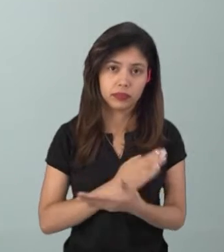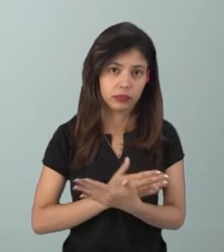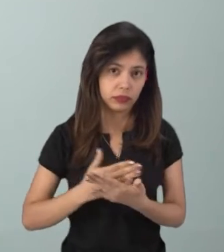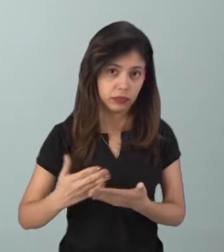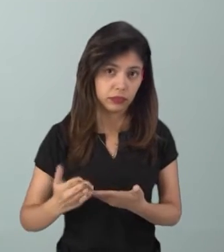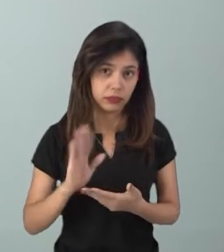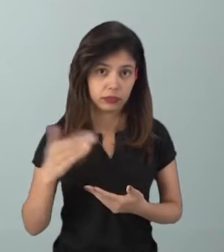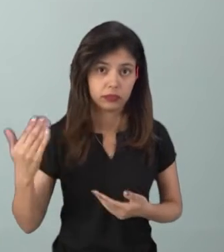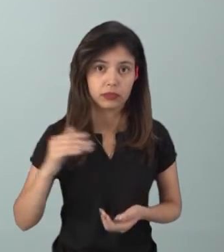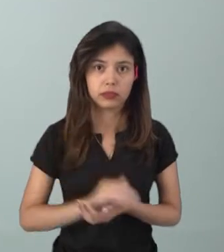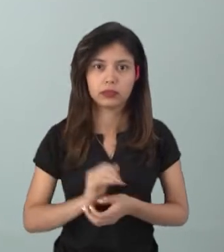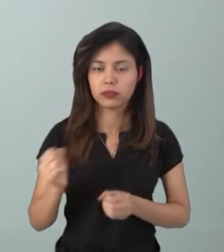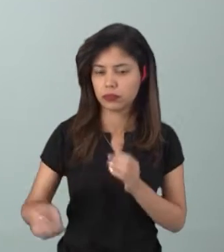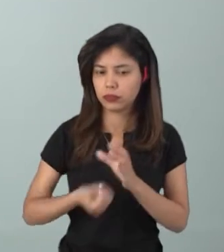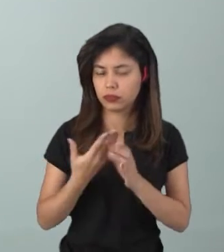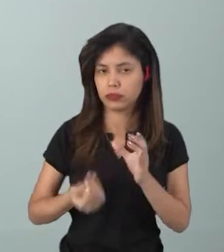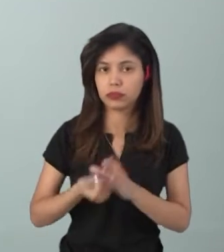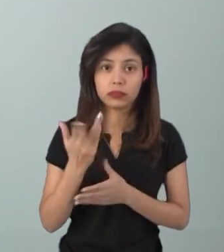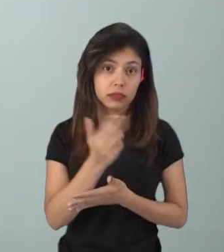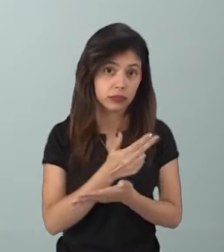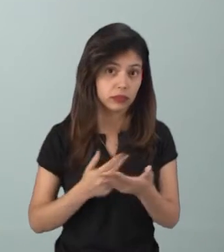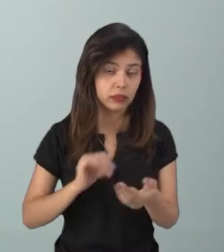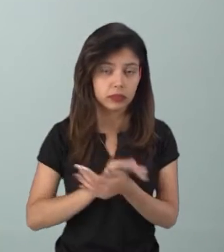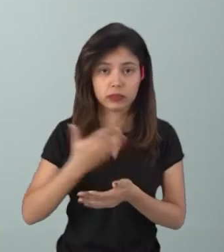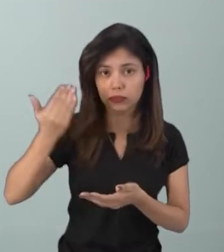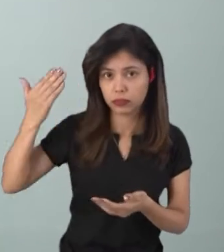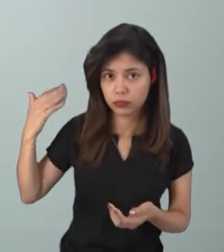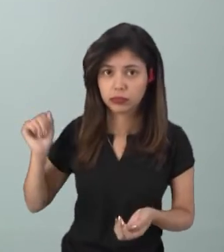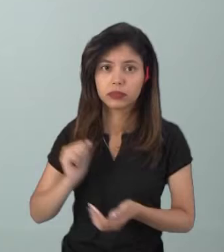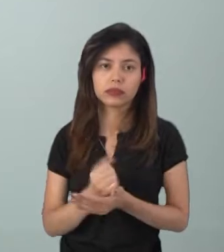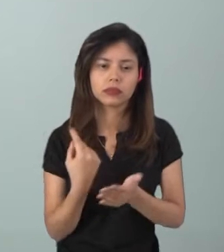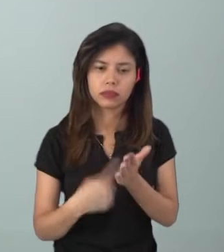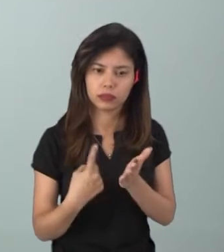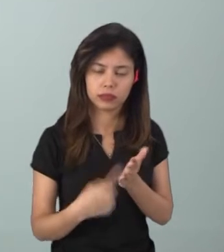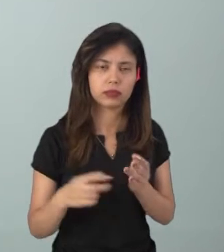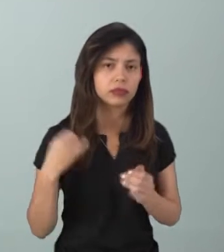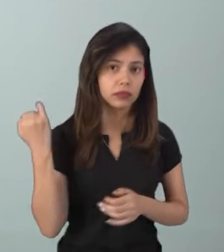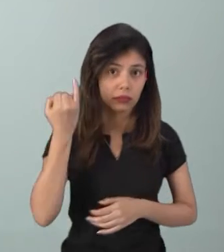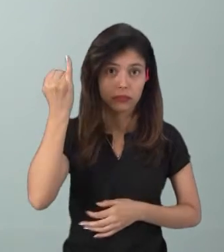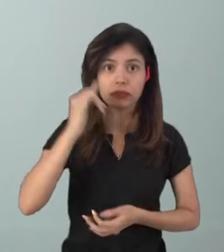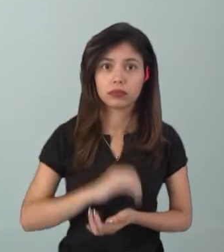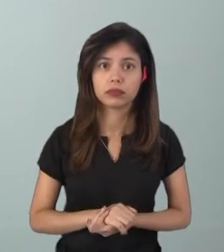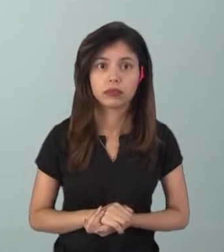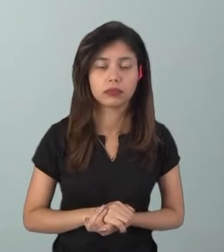começa a olhar para as obras de artes que eram antes consideradas sagradas,